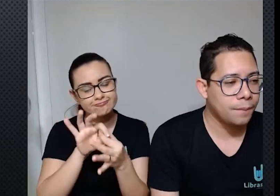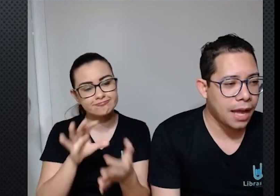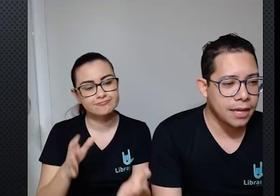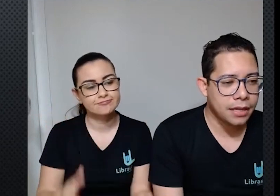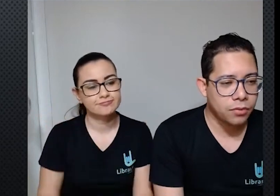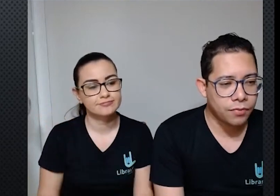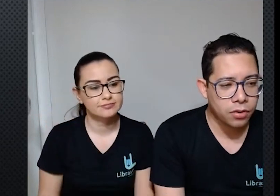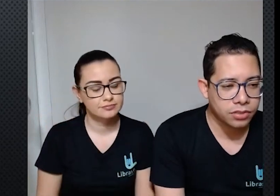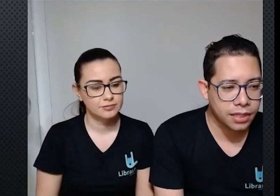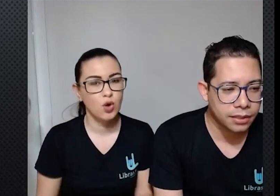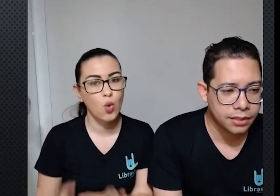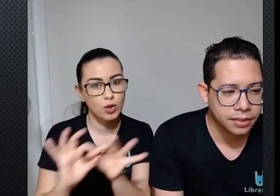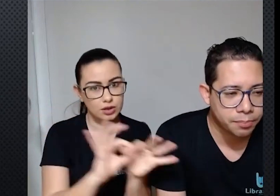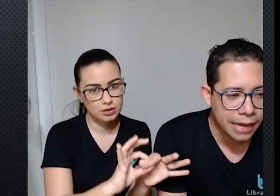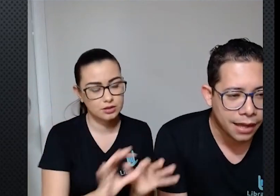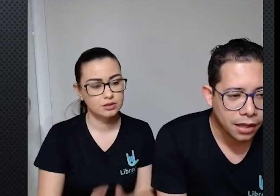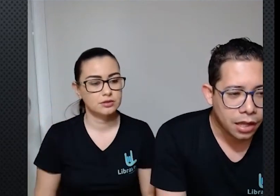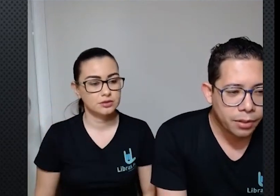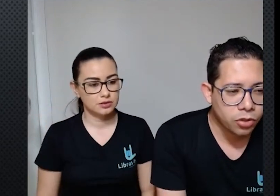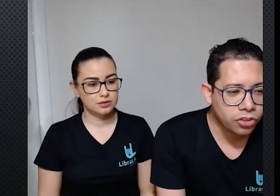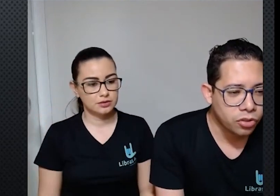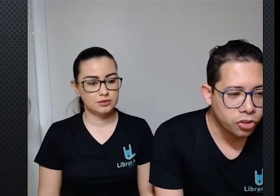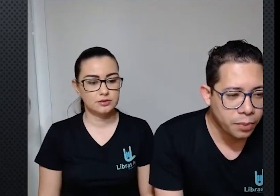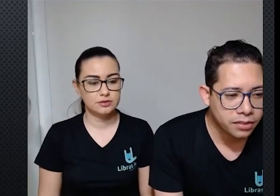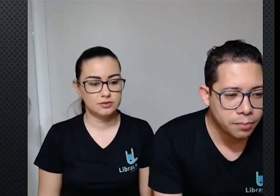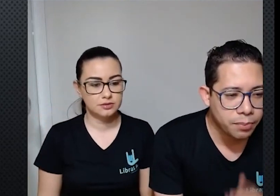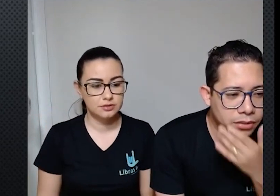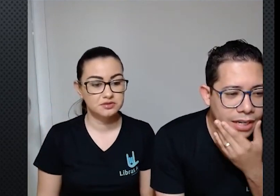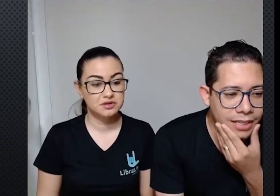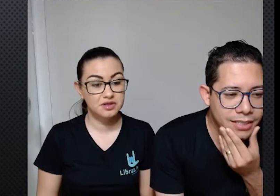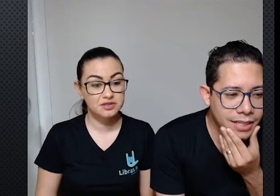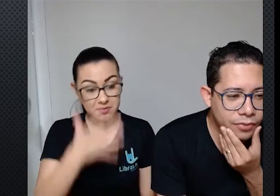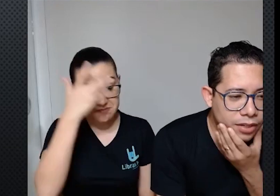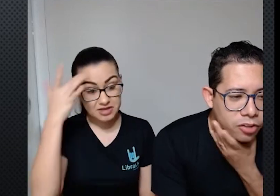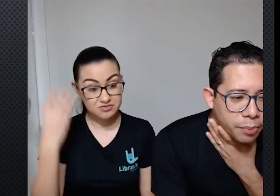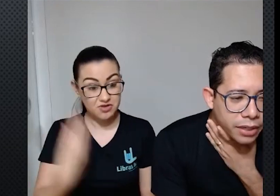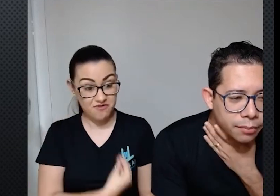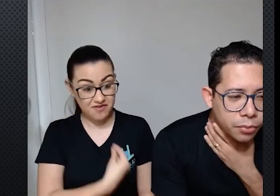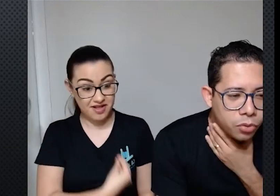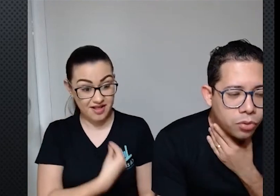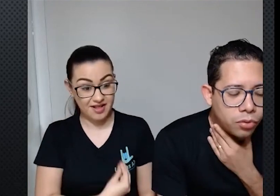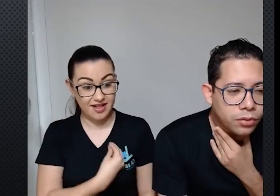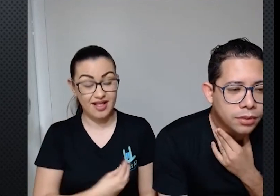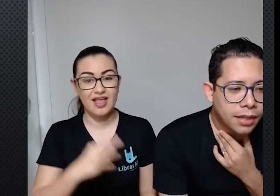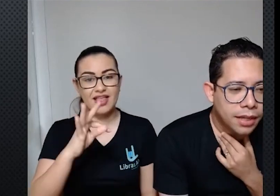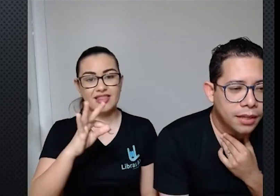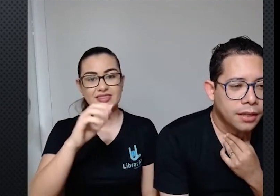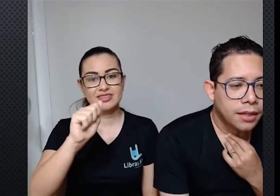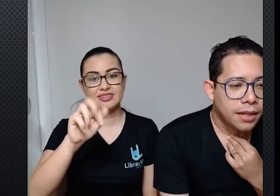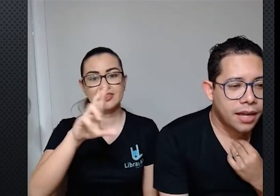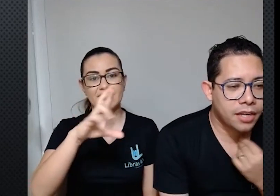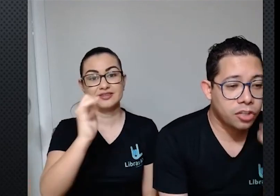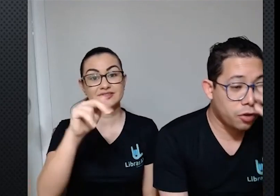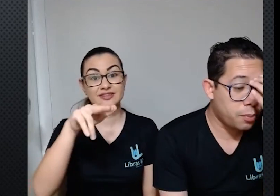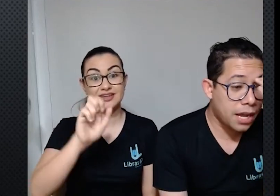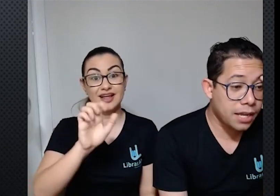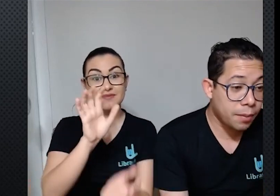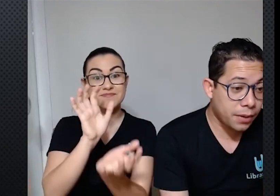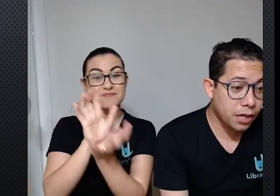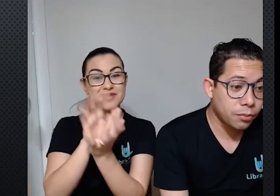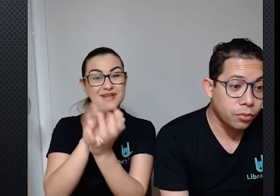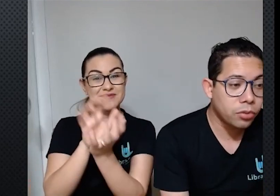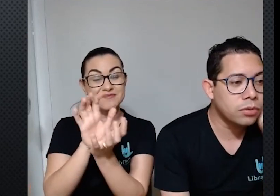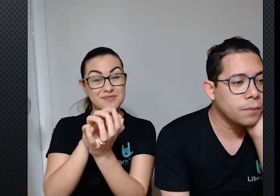tá? Aí vai conseguir antecipar. Pessoal de longe participando, né? A Tarciane falou que é de Pernambuco, né? A gente foi por